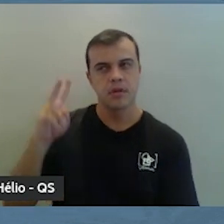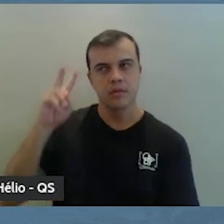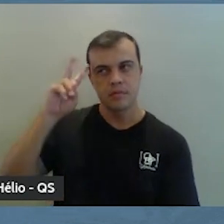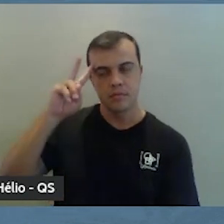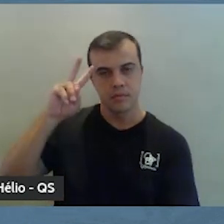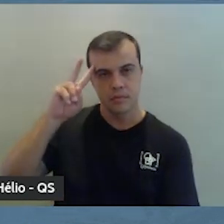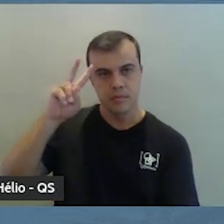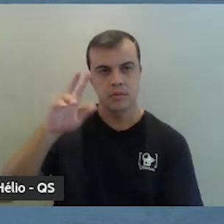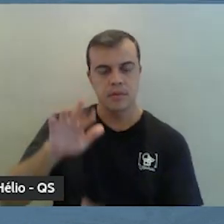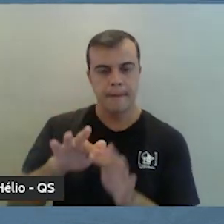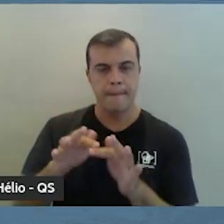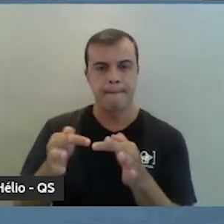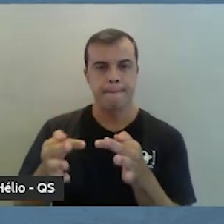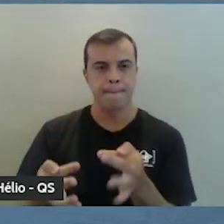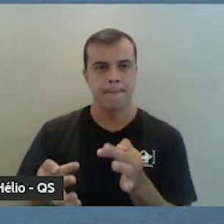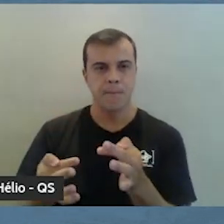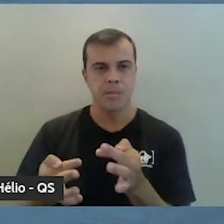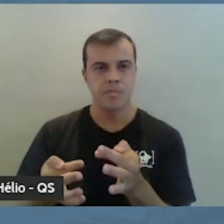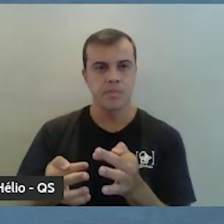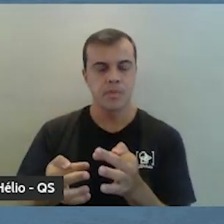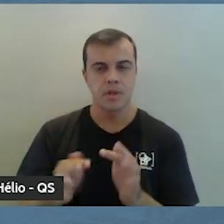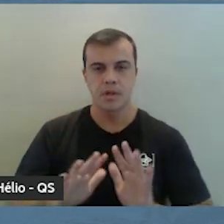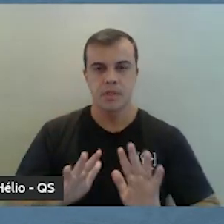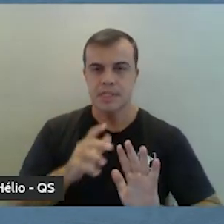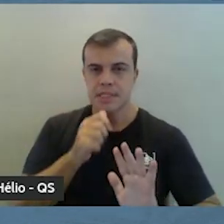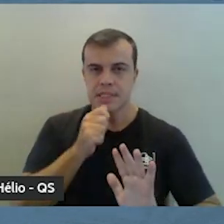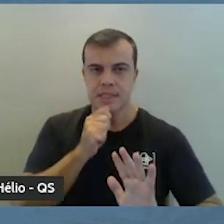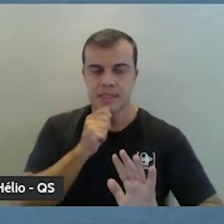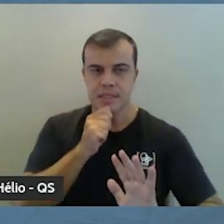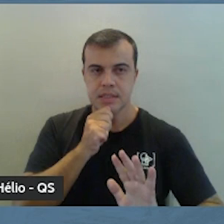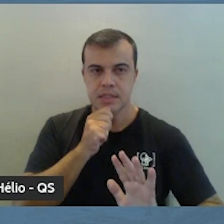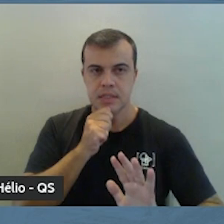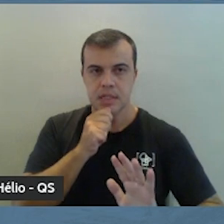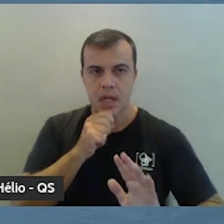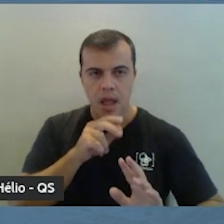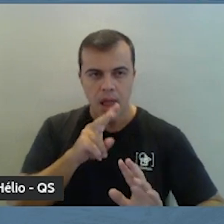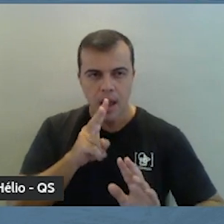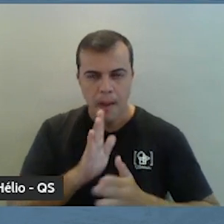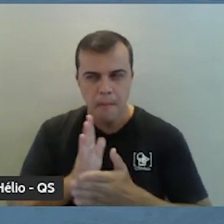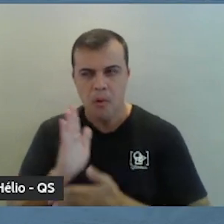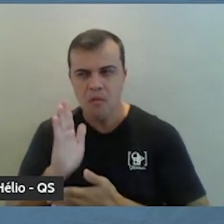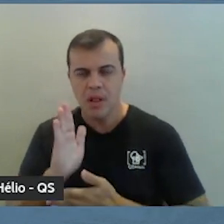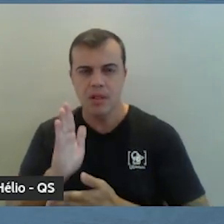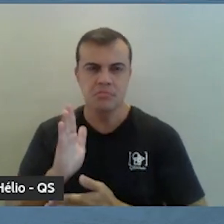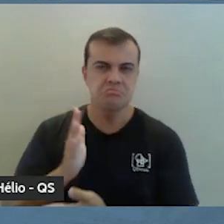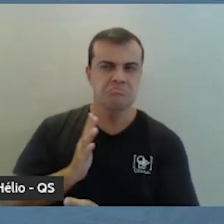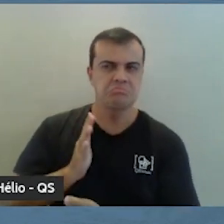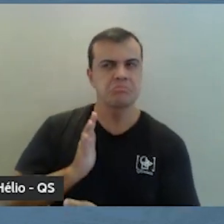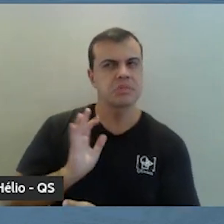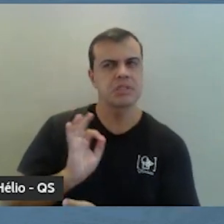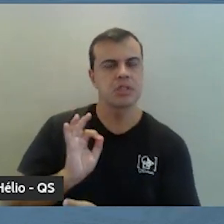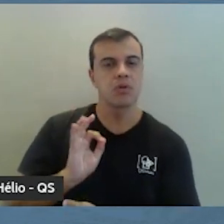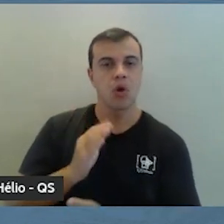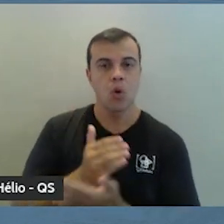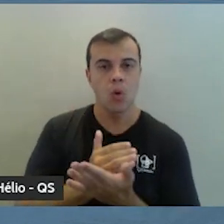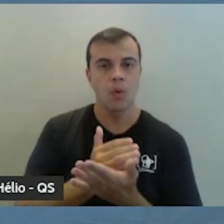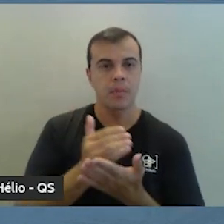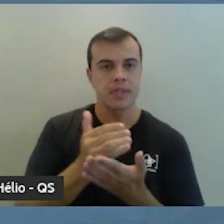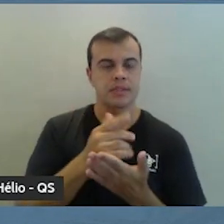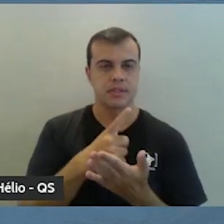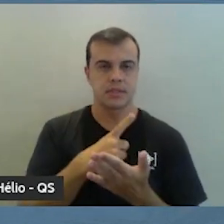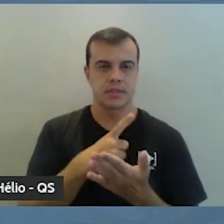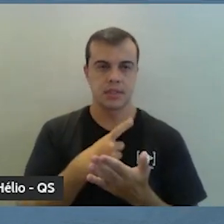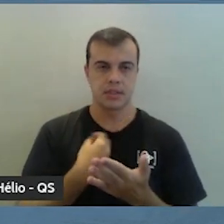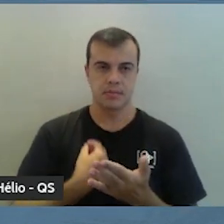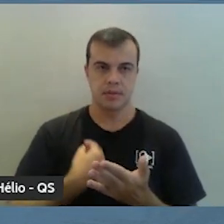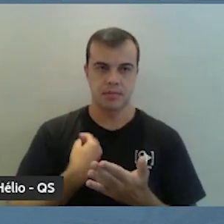origem simples, dessa origem não muito avalizada pelo capital econômico, que começam a ganhar espaço.